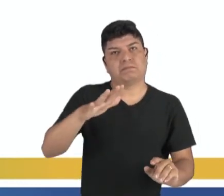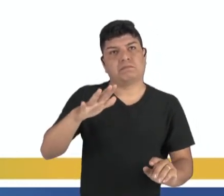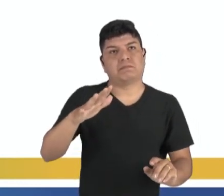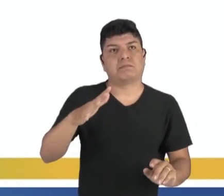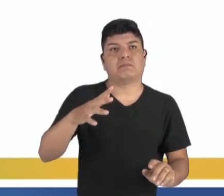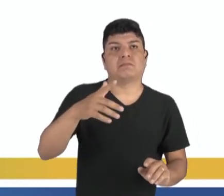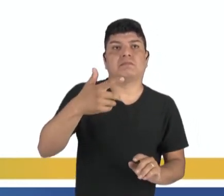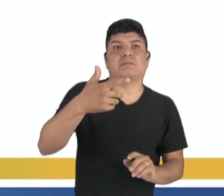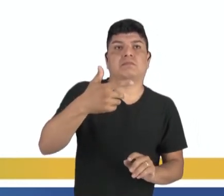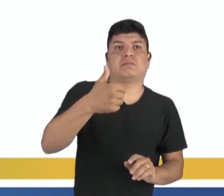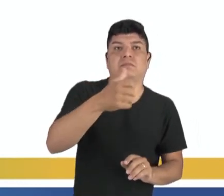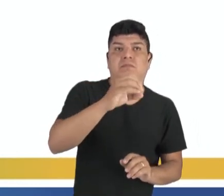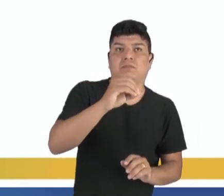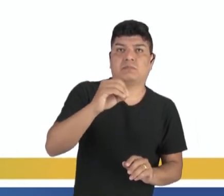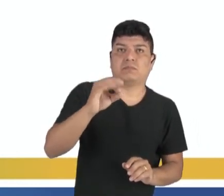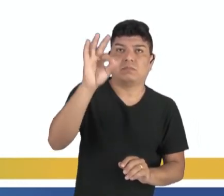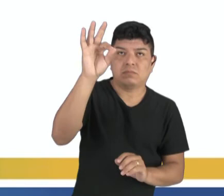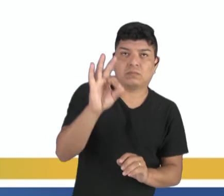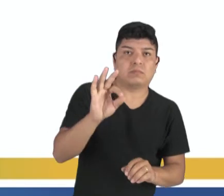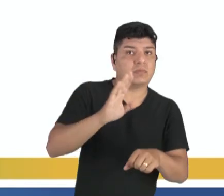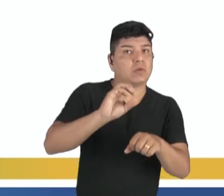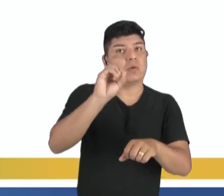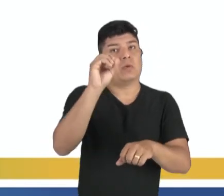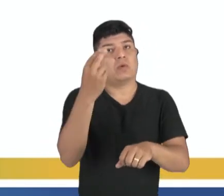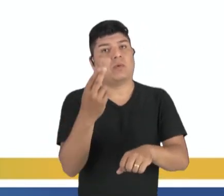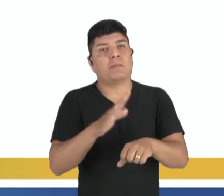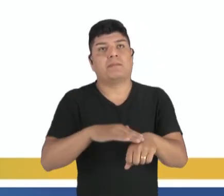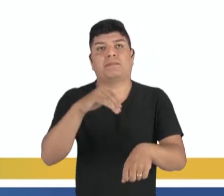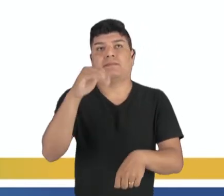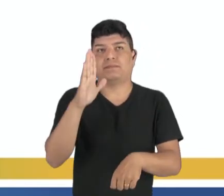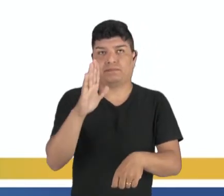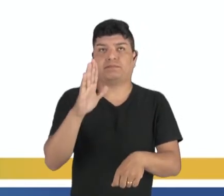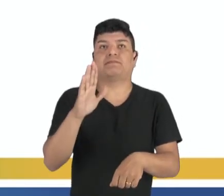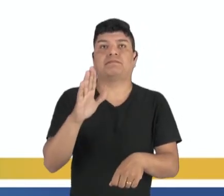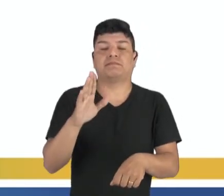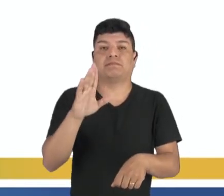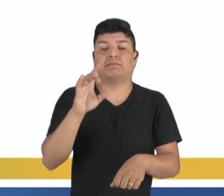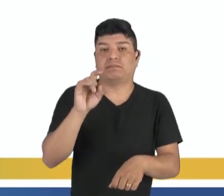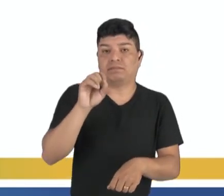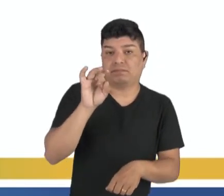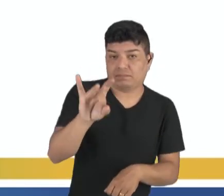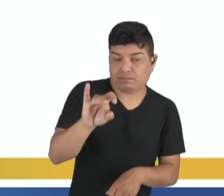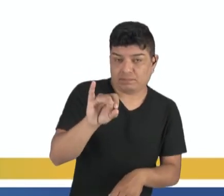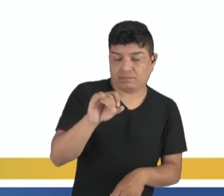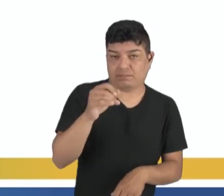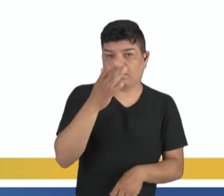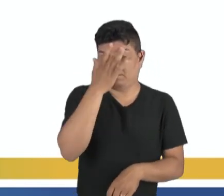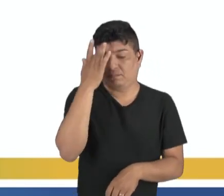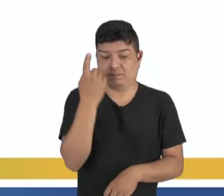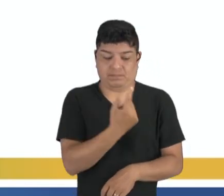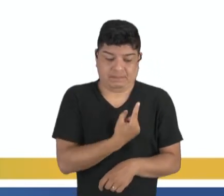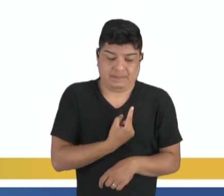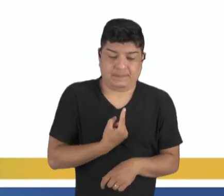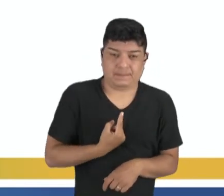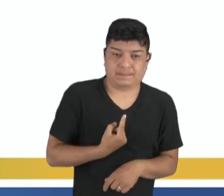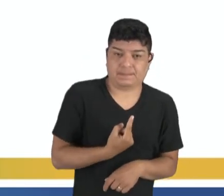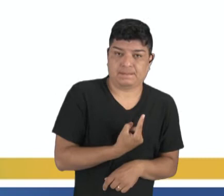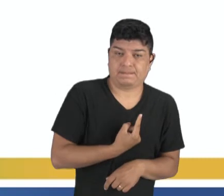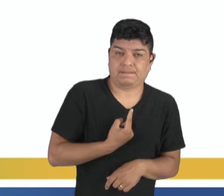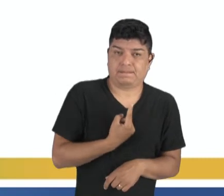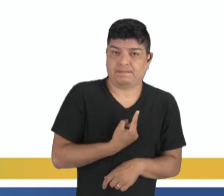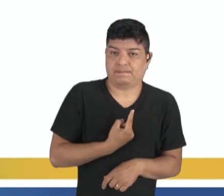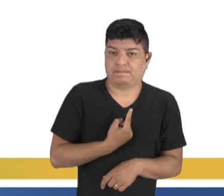mais. Porque uma pessoa, se ela estiver isolada, ela não vai acabar passando esse vírus para as